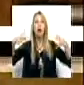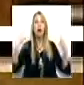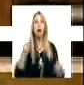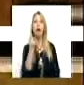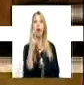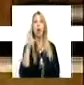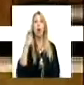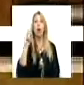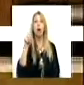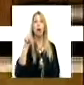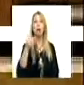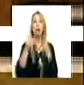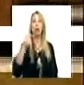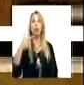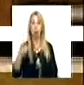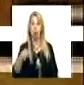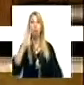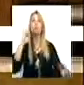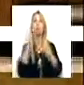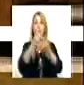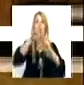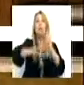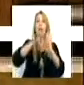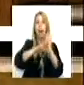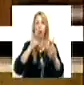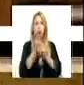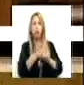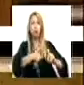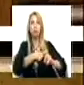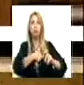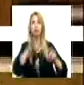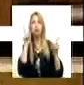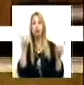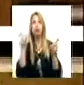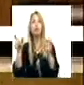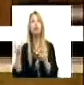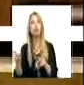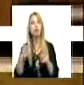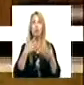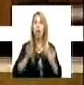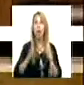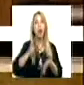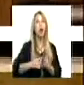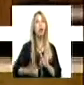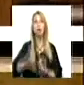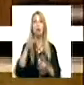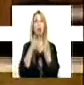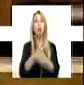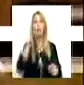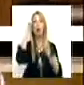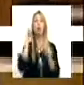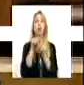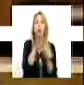regras, a fiscalização e a monitorização não são dispensáveis para o cumprimento de objetivos nestes